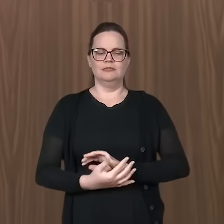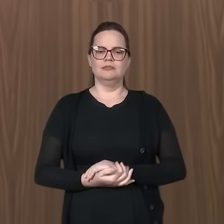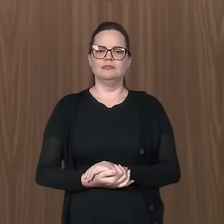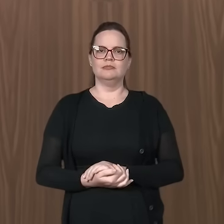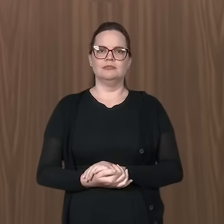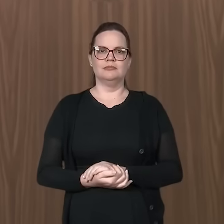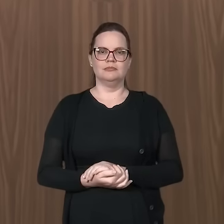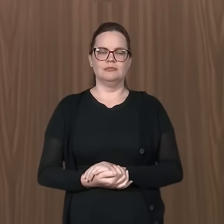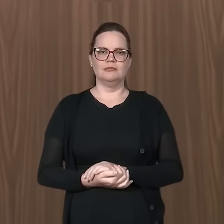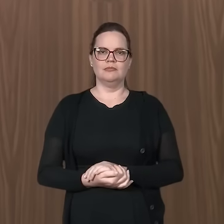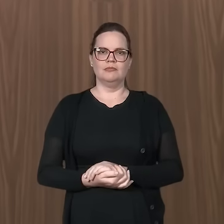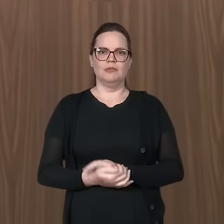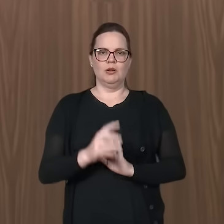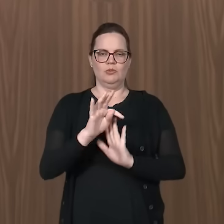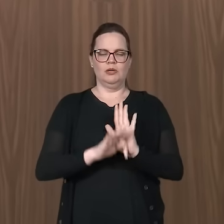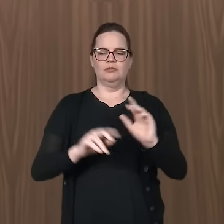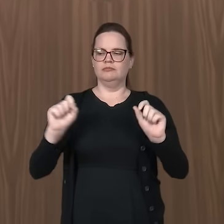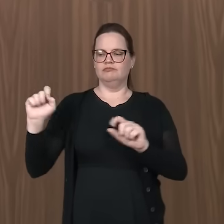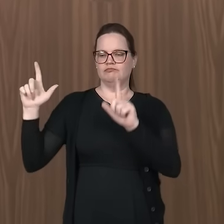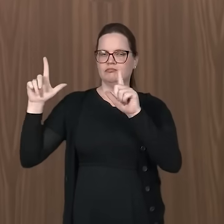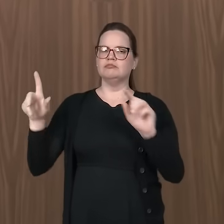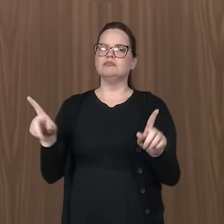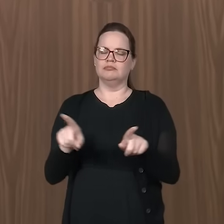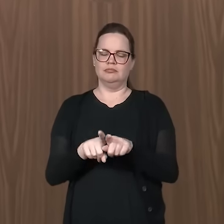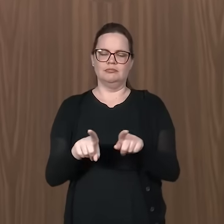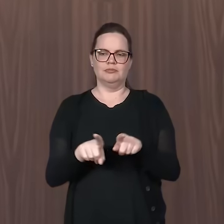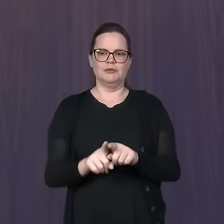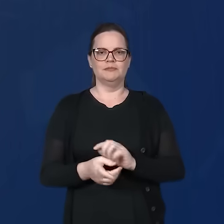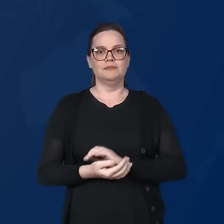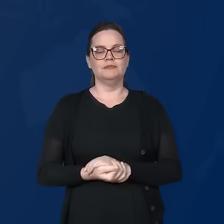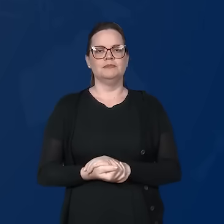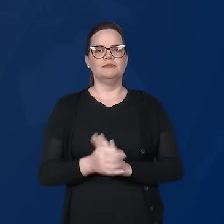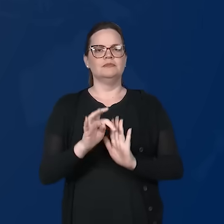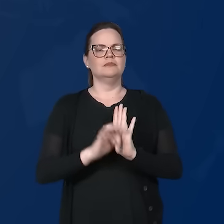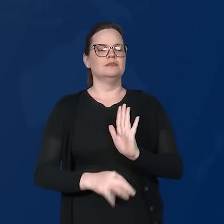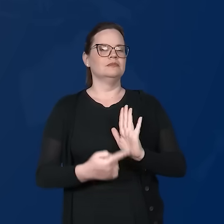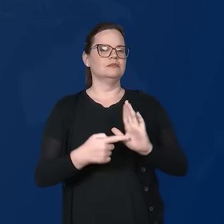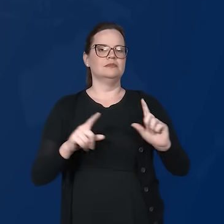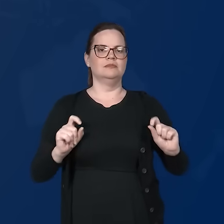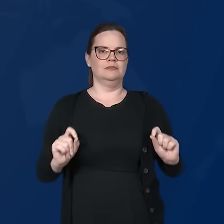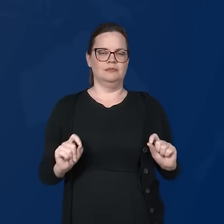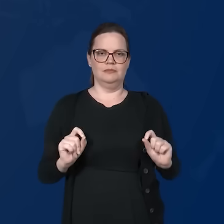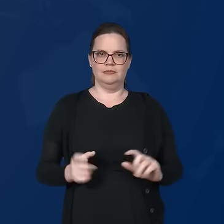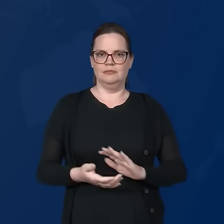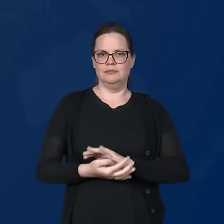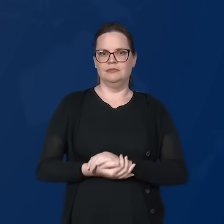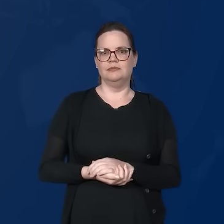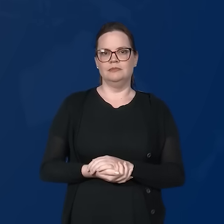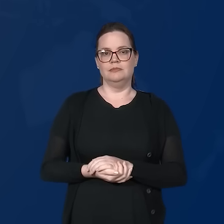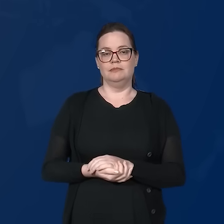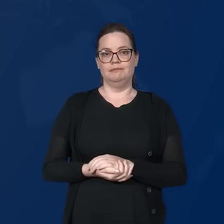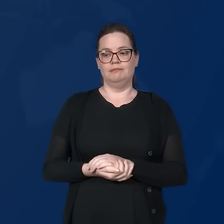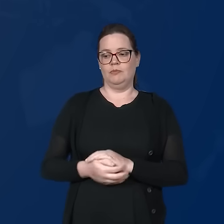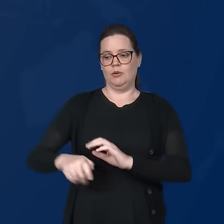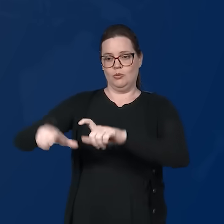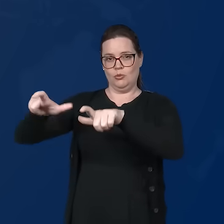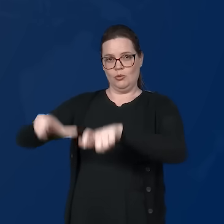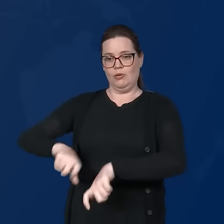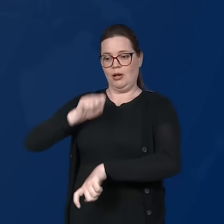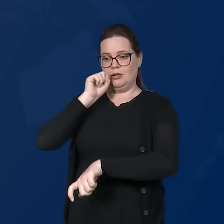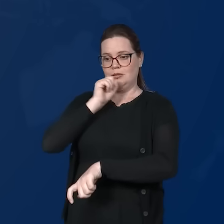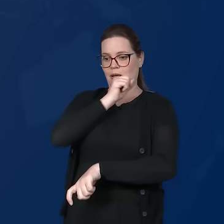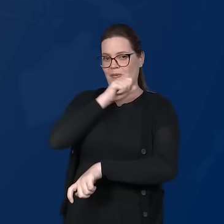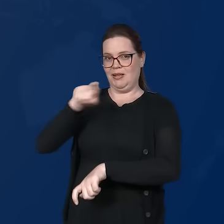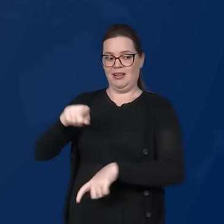4. Este texto também ele vai ser projetado. Esse texto nos diz assim: e era-lhe